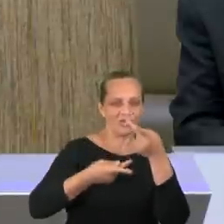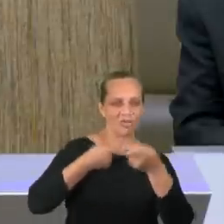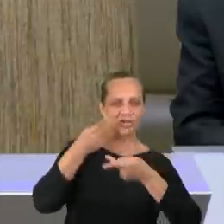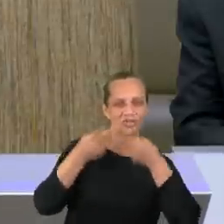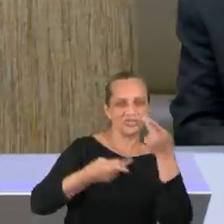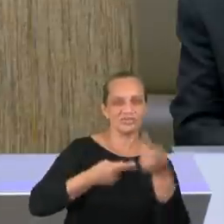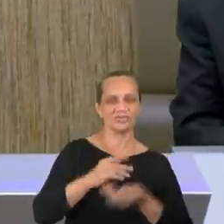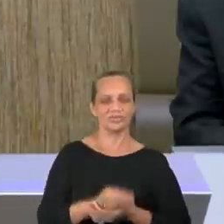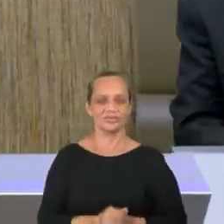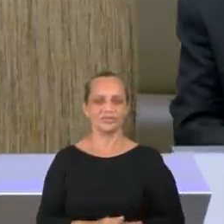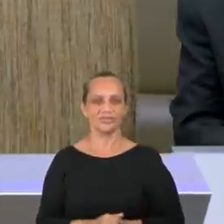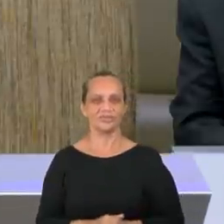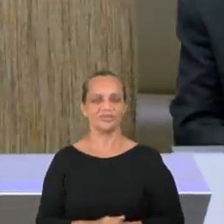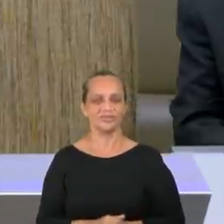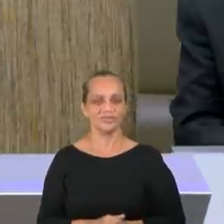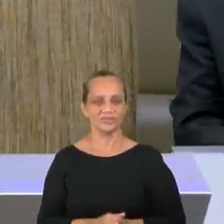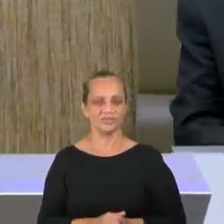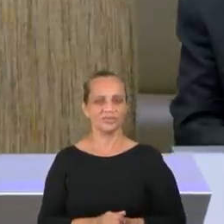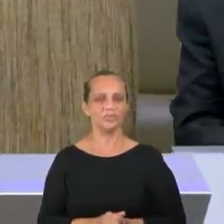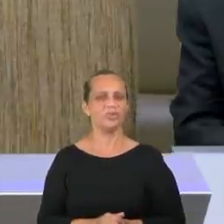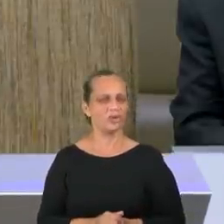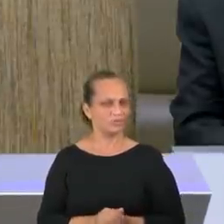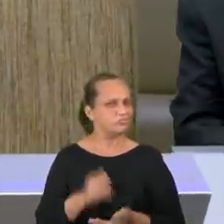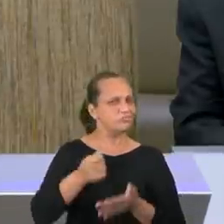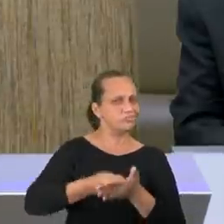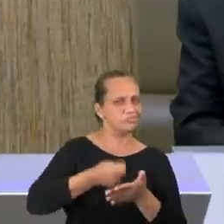porque é nossa obrigação e dever.